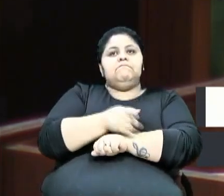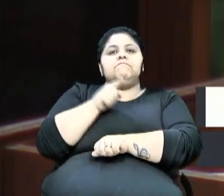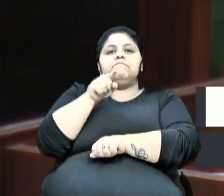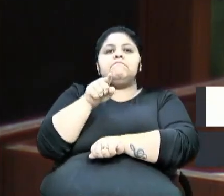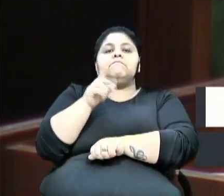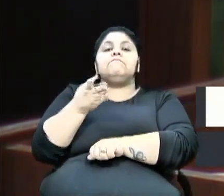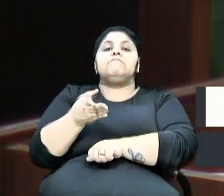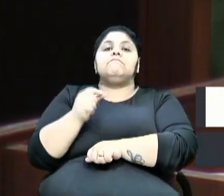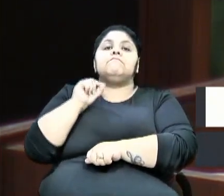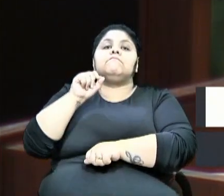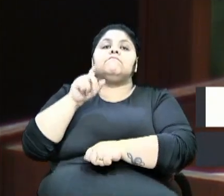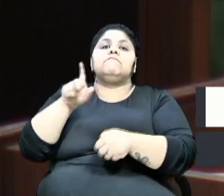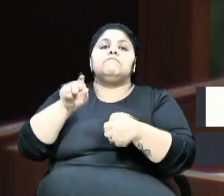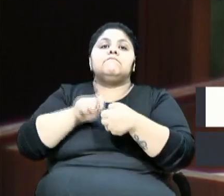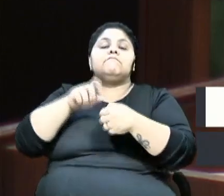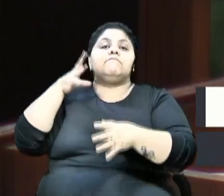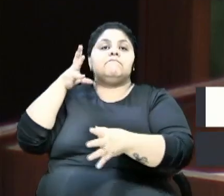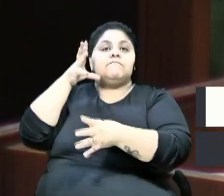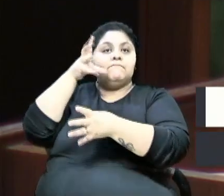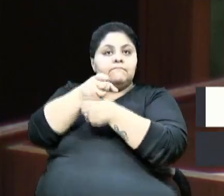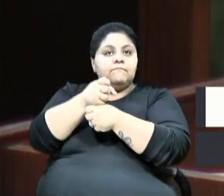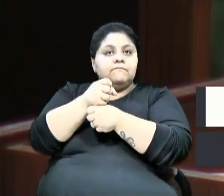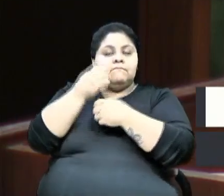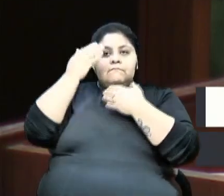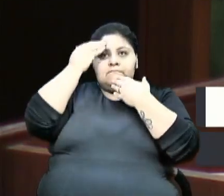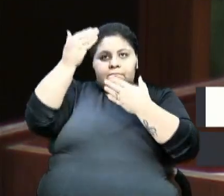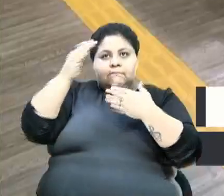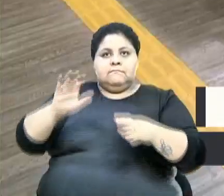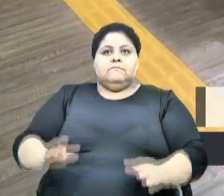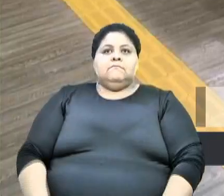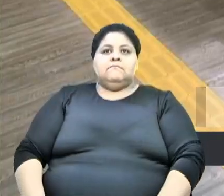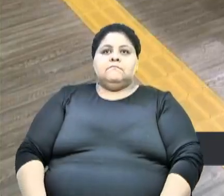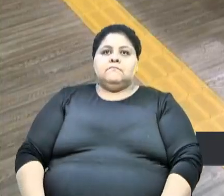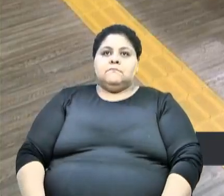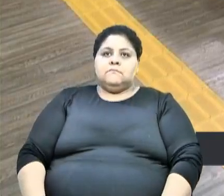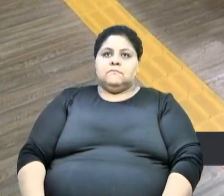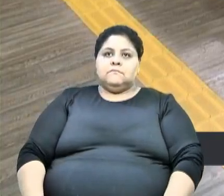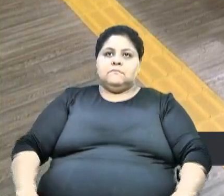vocês, o que têm feito pelos animais? Muito obrigada.